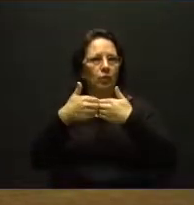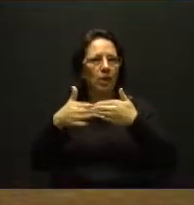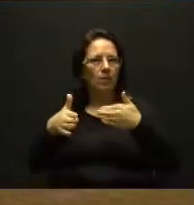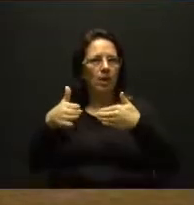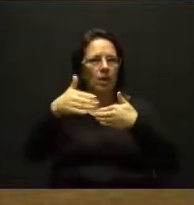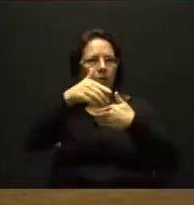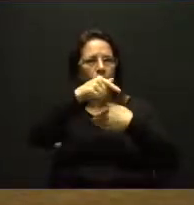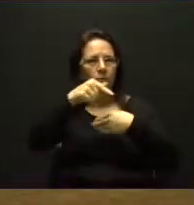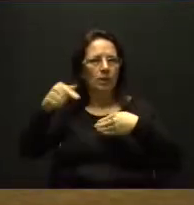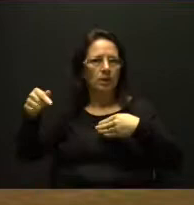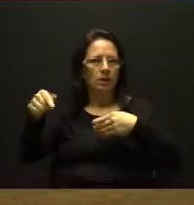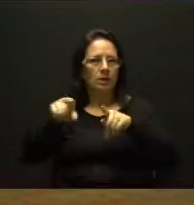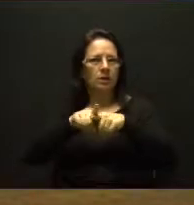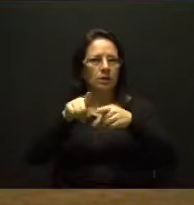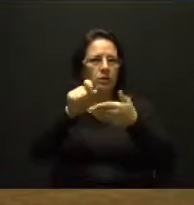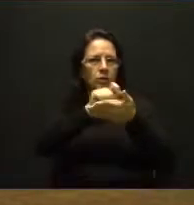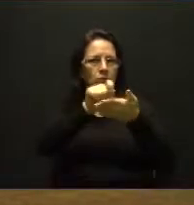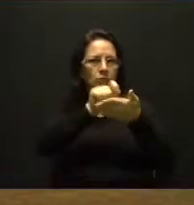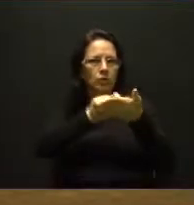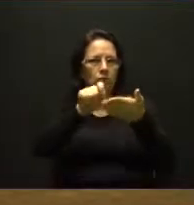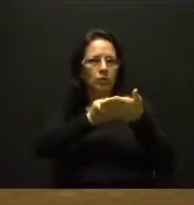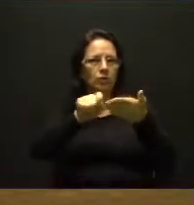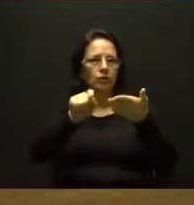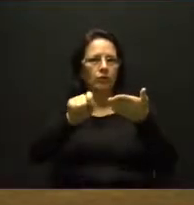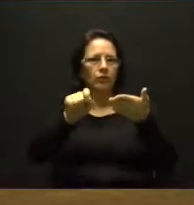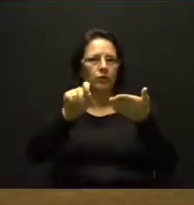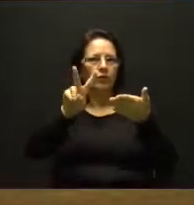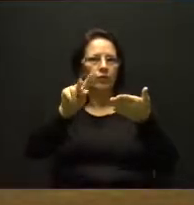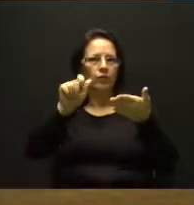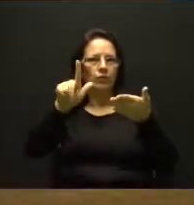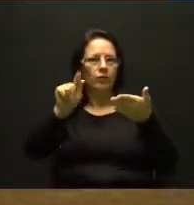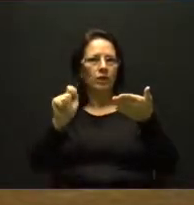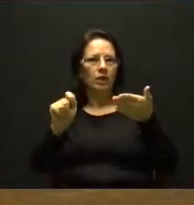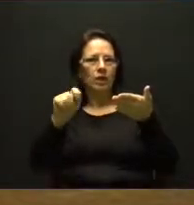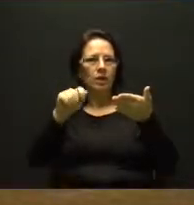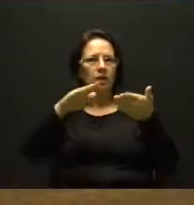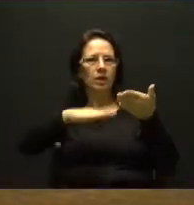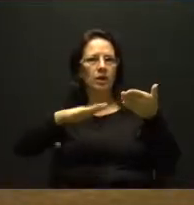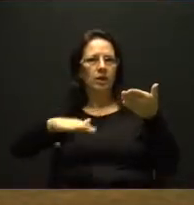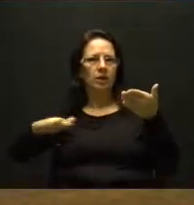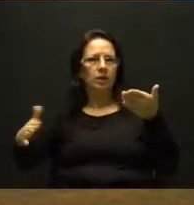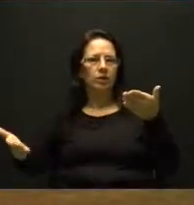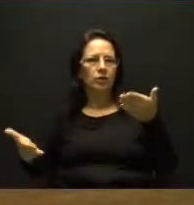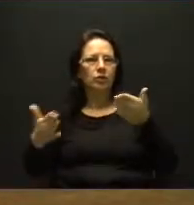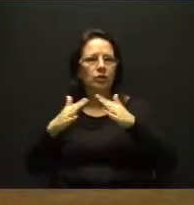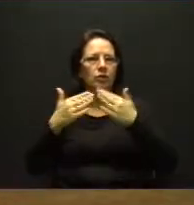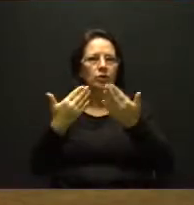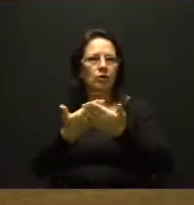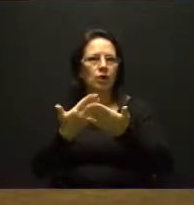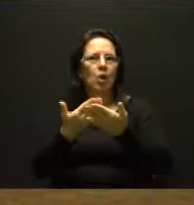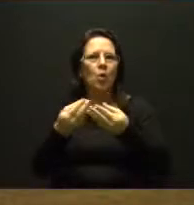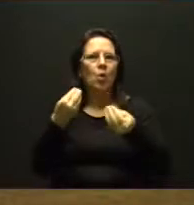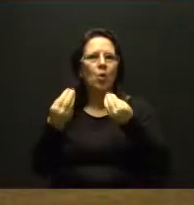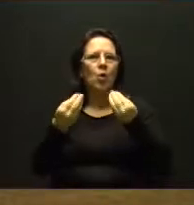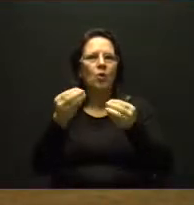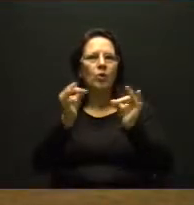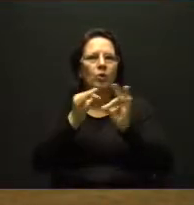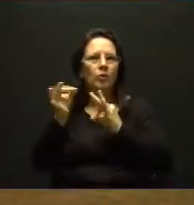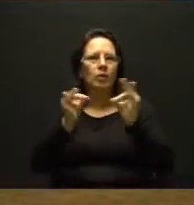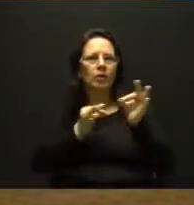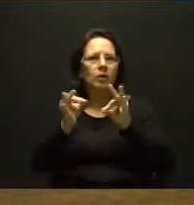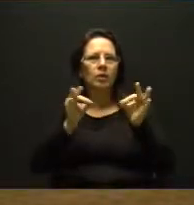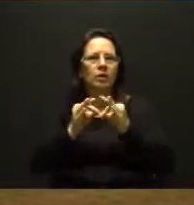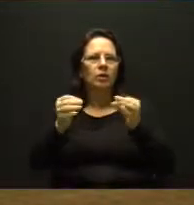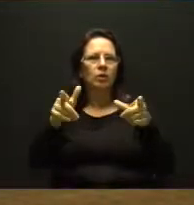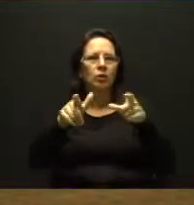do chão as inscrições para vagas eu não conseguia entender como ele quer fazer um planejamento para saber quantas crianças e onde